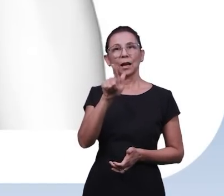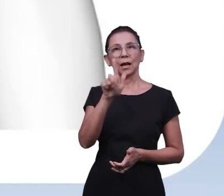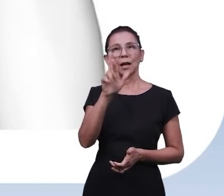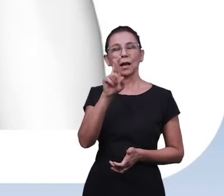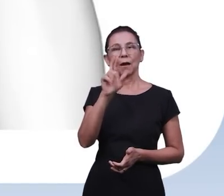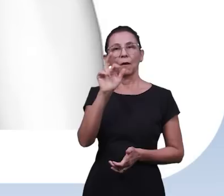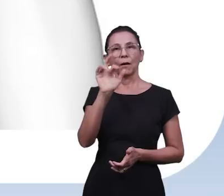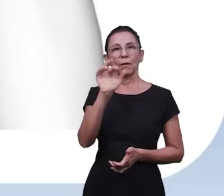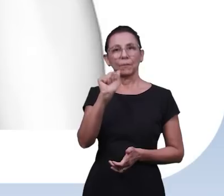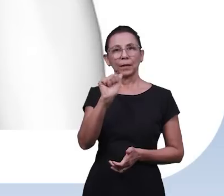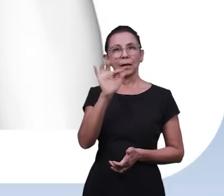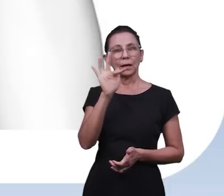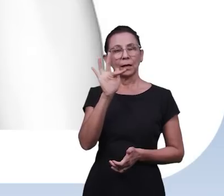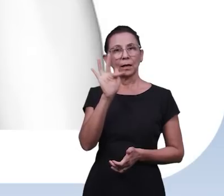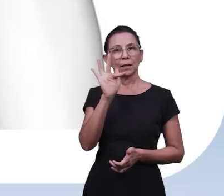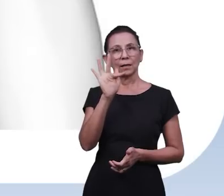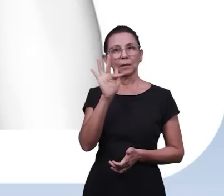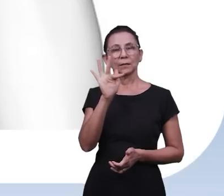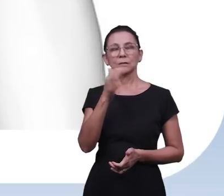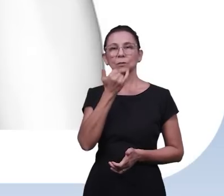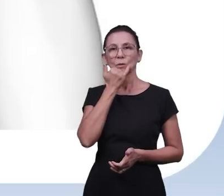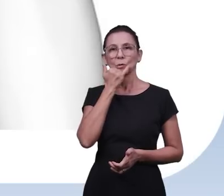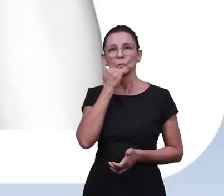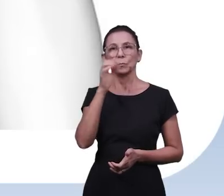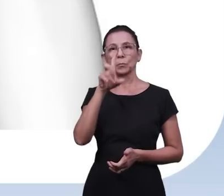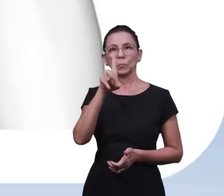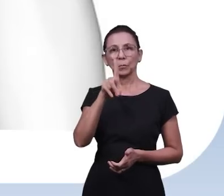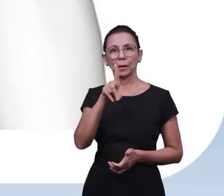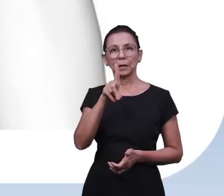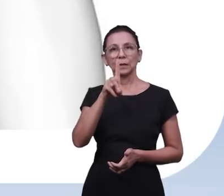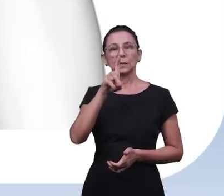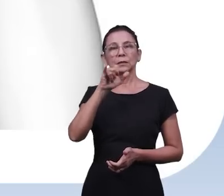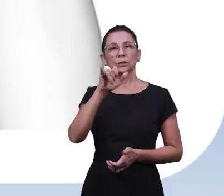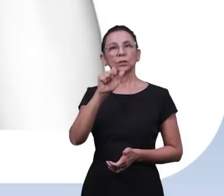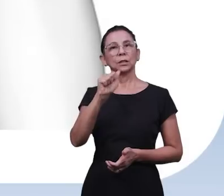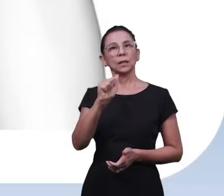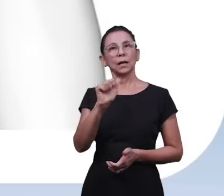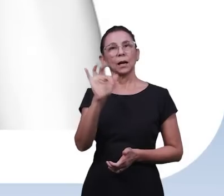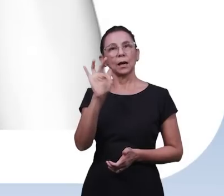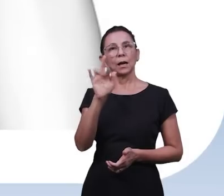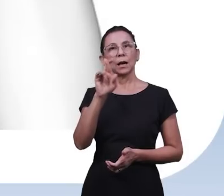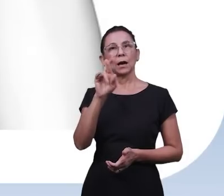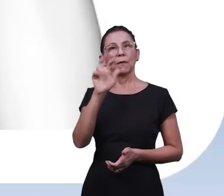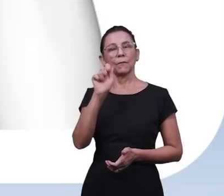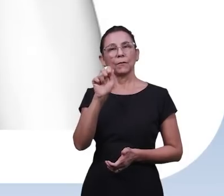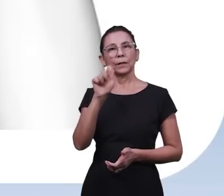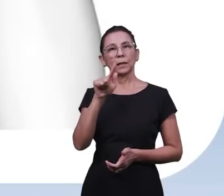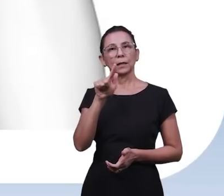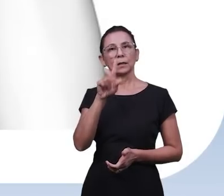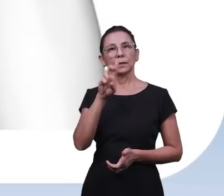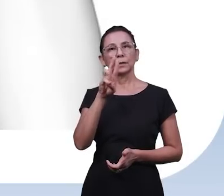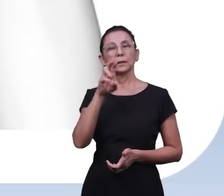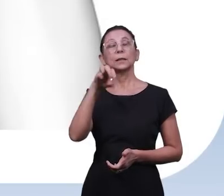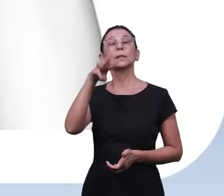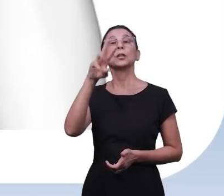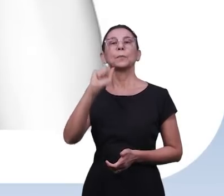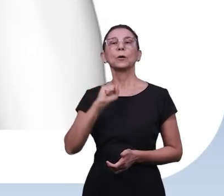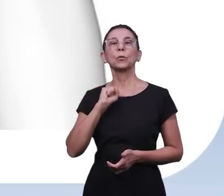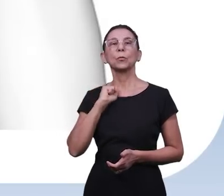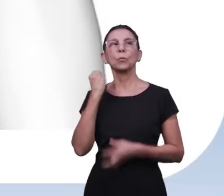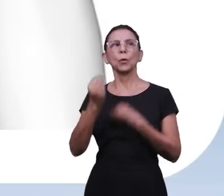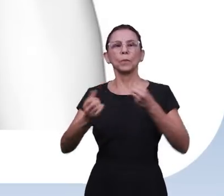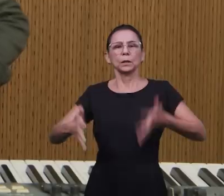estimulado. Como eu estimulo o meu diafragma? Vamos pensar nessa questão